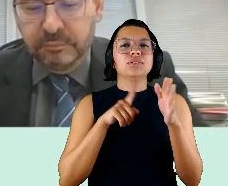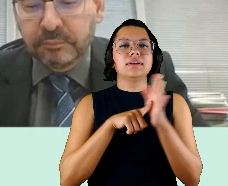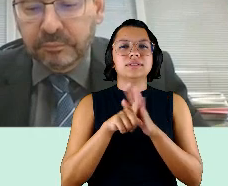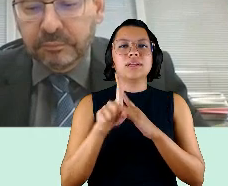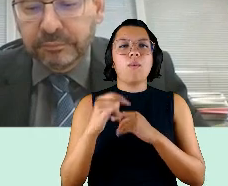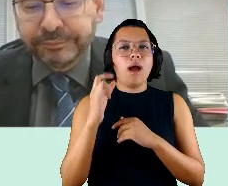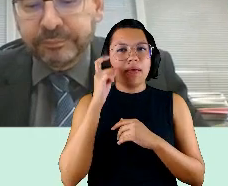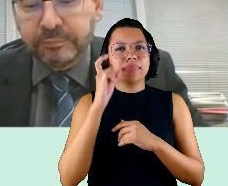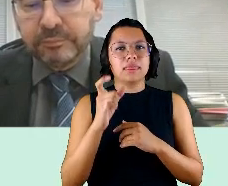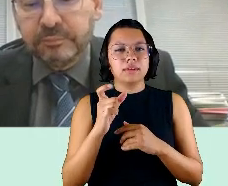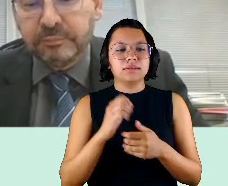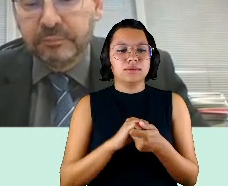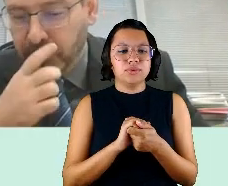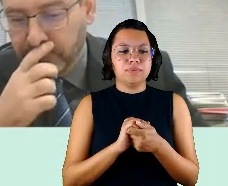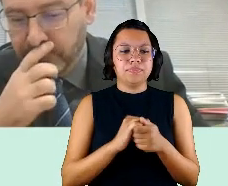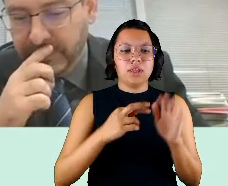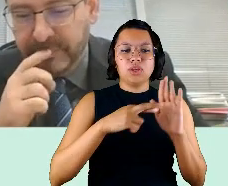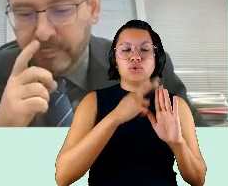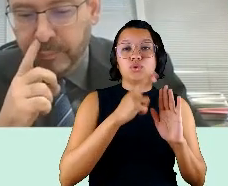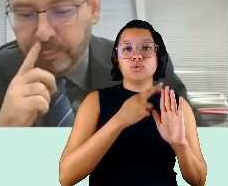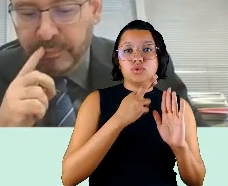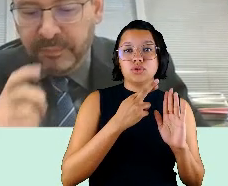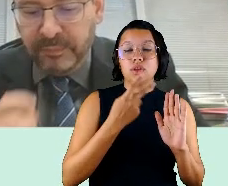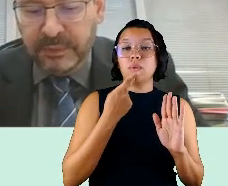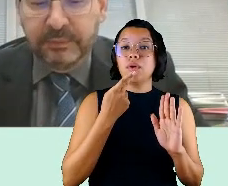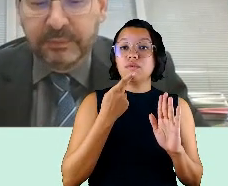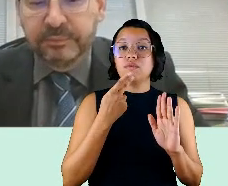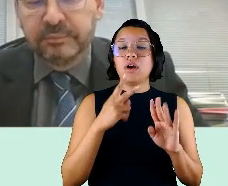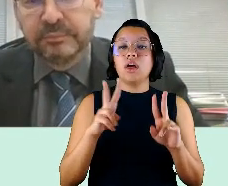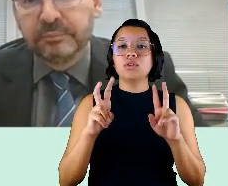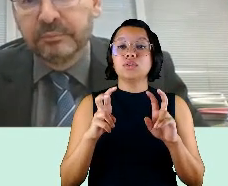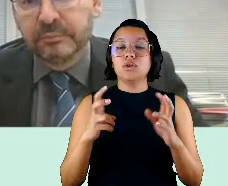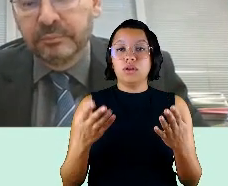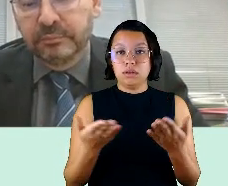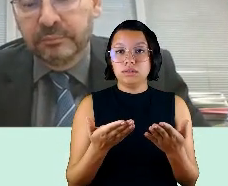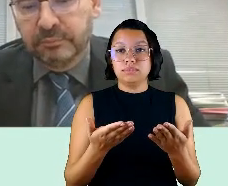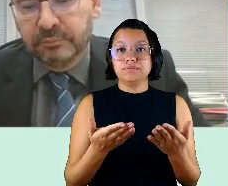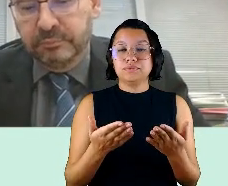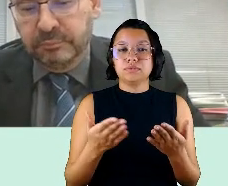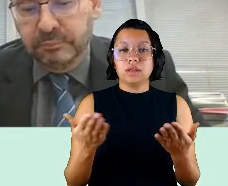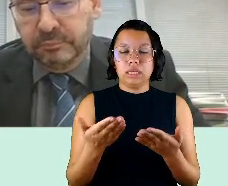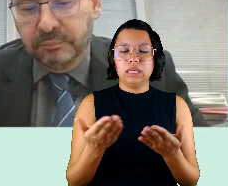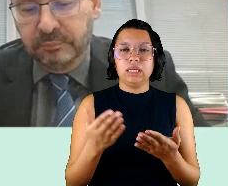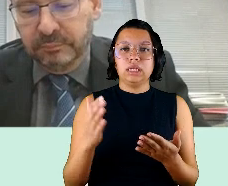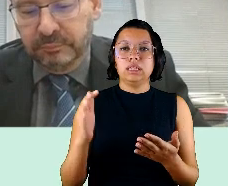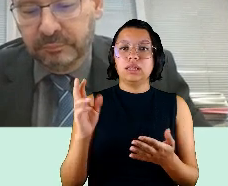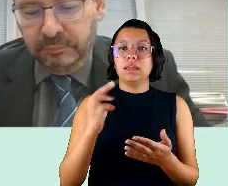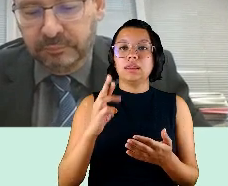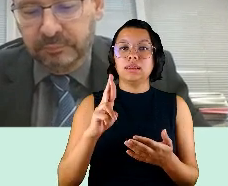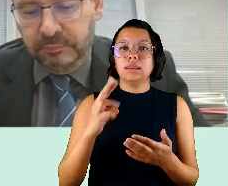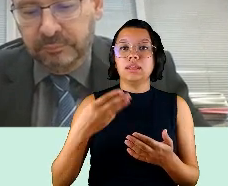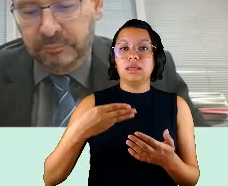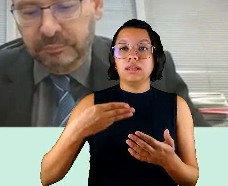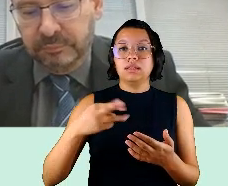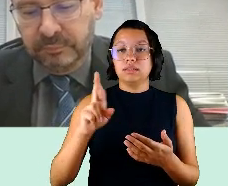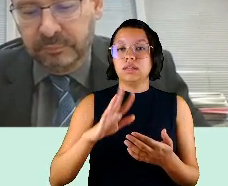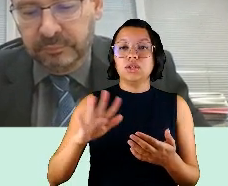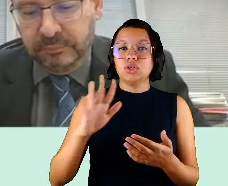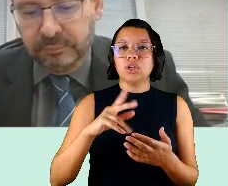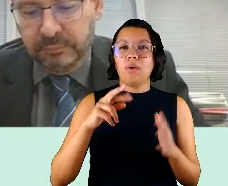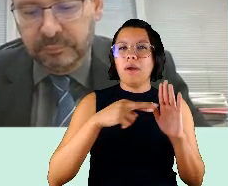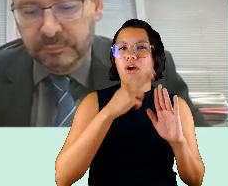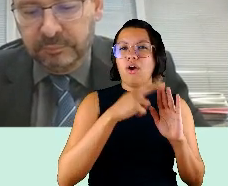interessante. A resolução que disciplinou aqui na terceira região é uma resolução longa, né, a